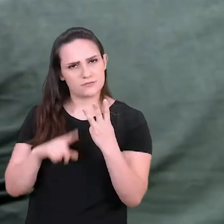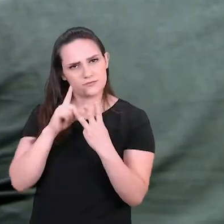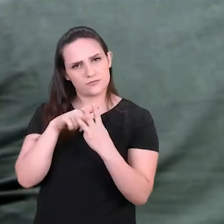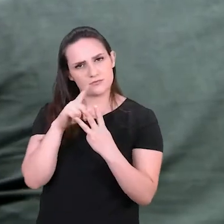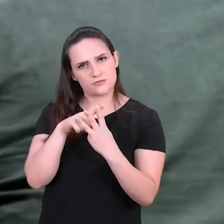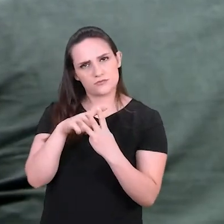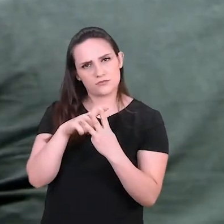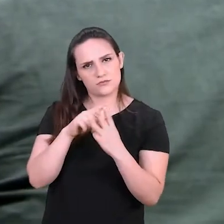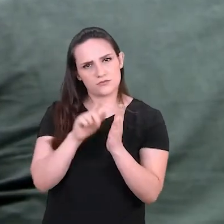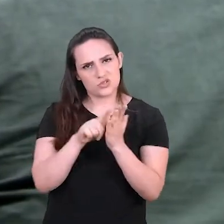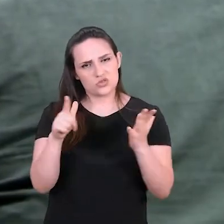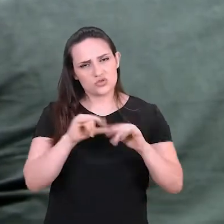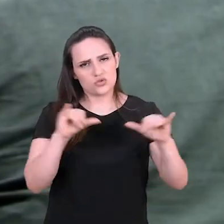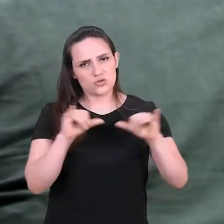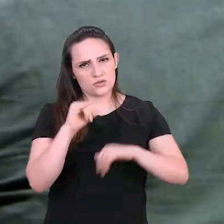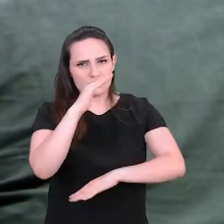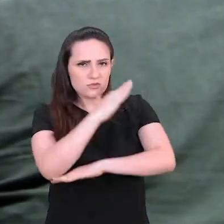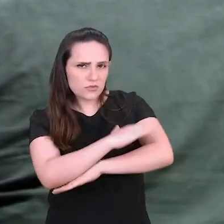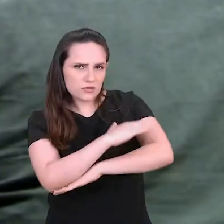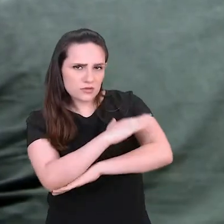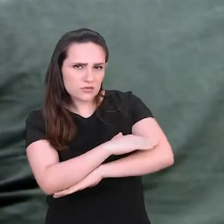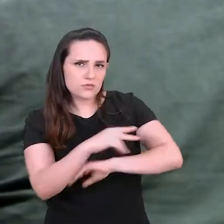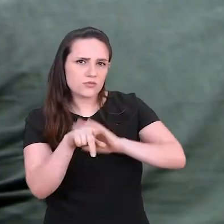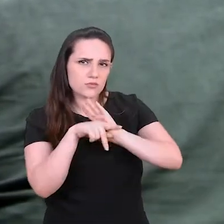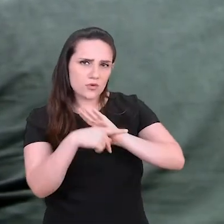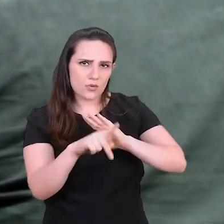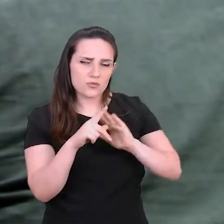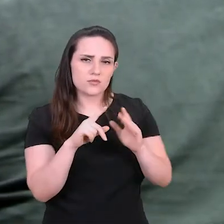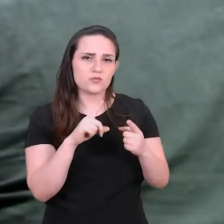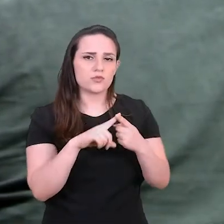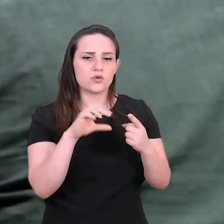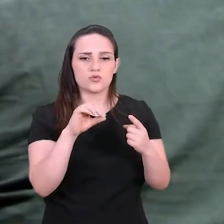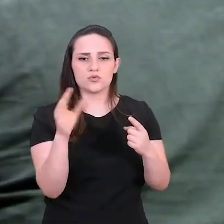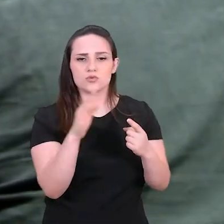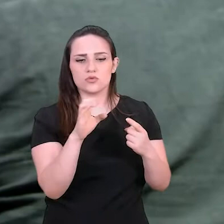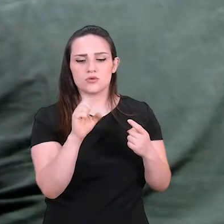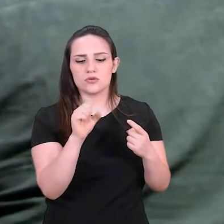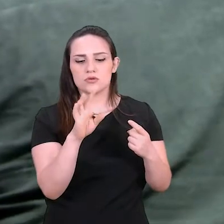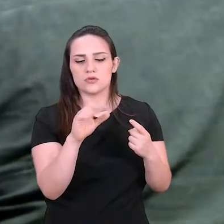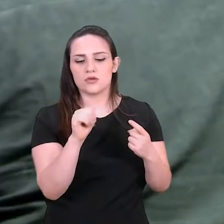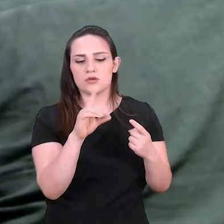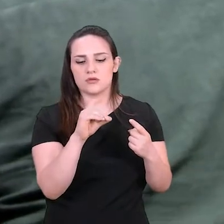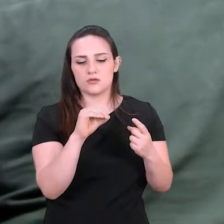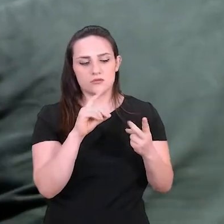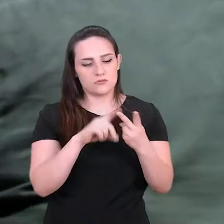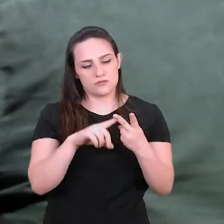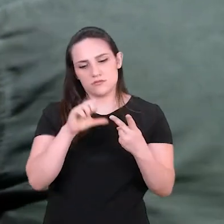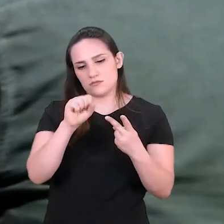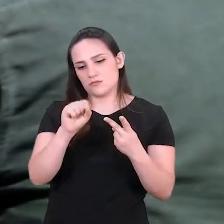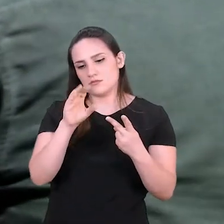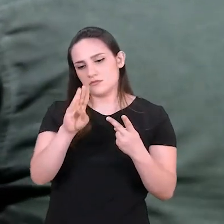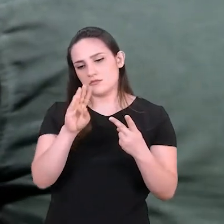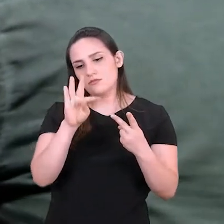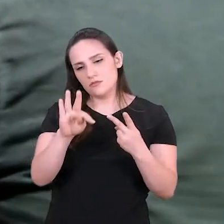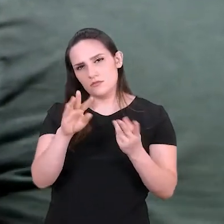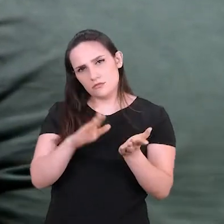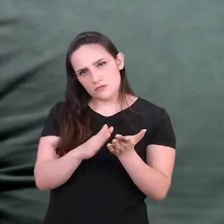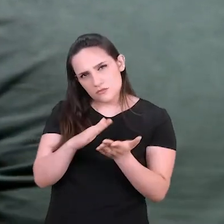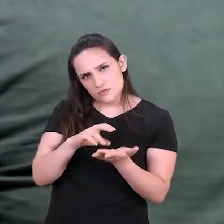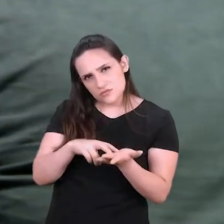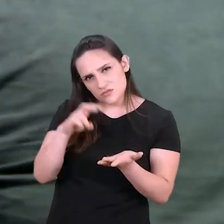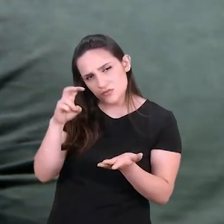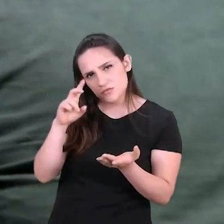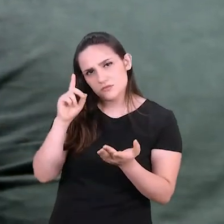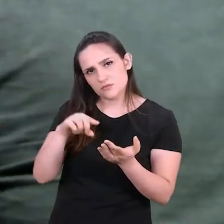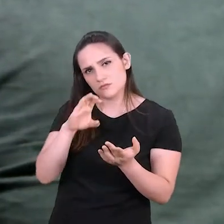aí para o final. O Jornal da Tarde, que é dentro do jornal, o Jornal da Tarde com o jornal O Estado. Isso. O SBT primeira edição,